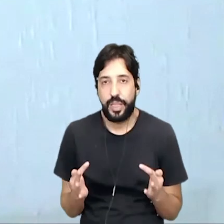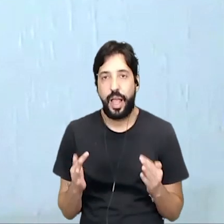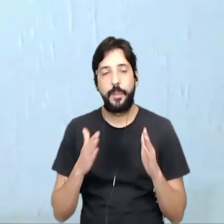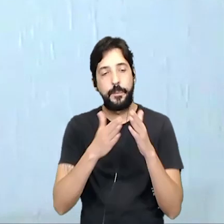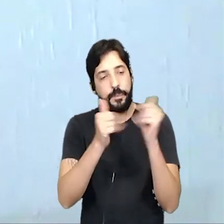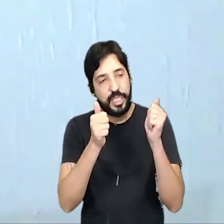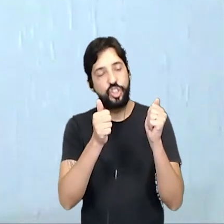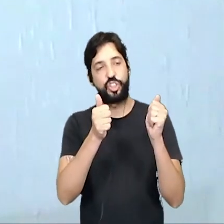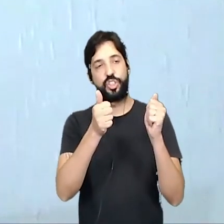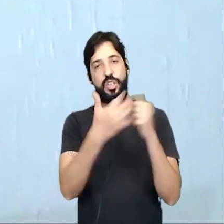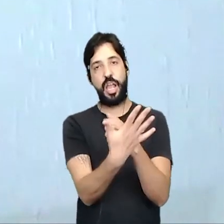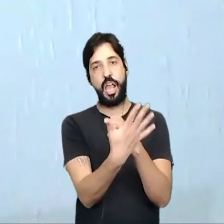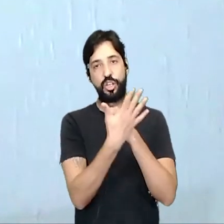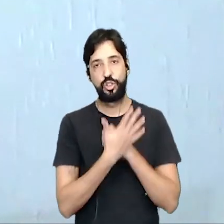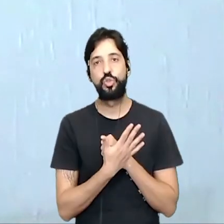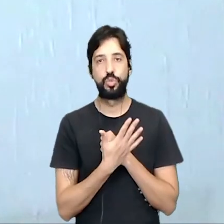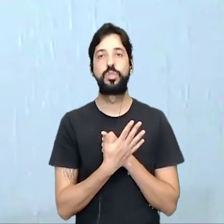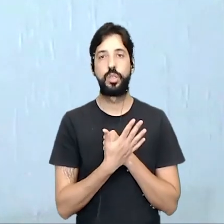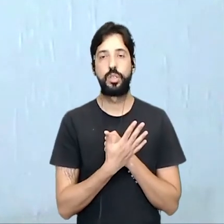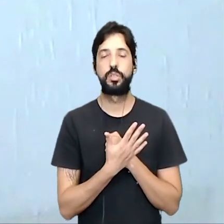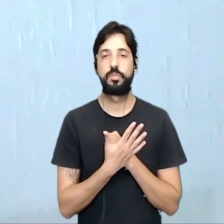a humildade de pedir ajuda.